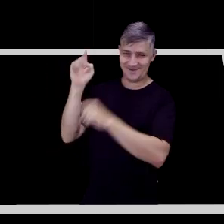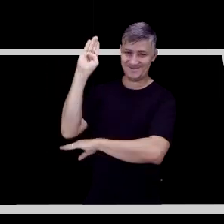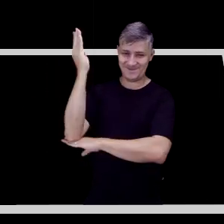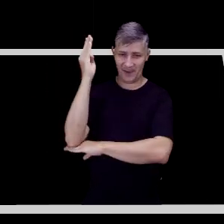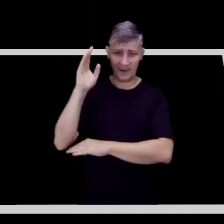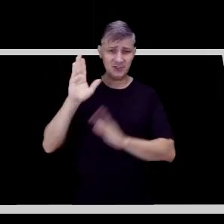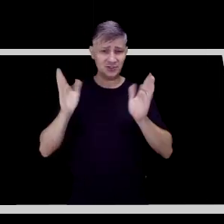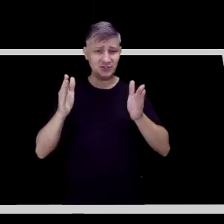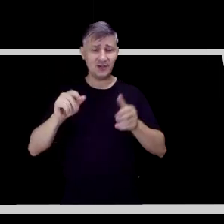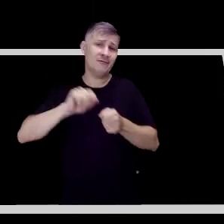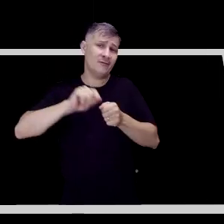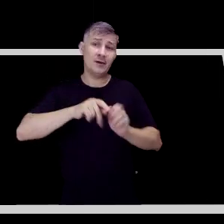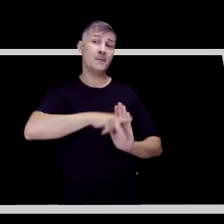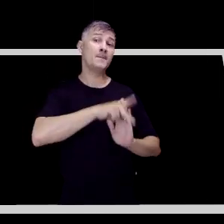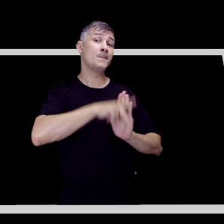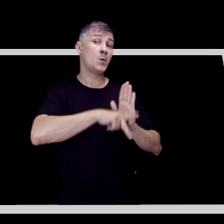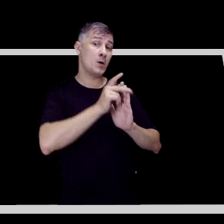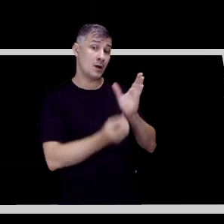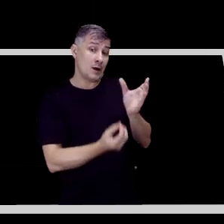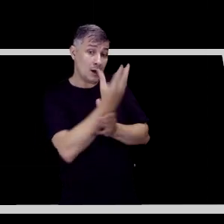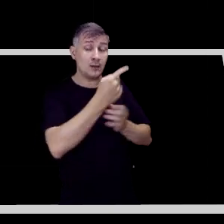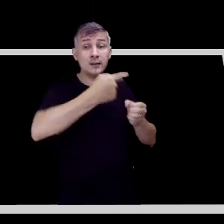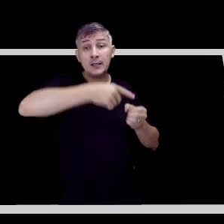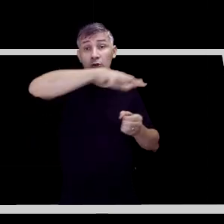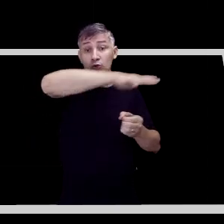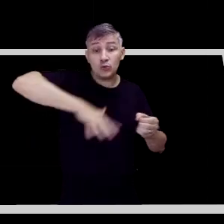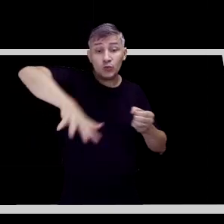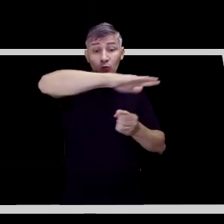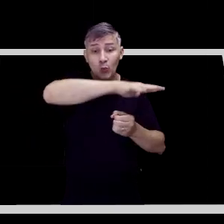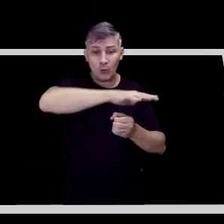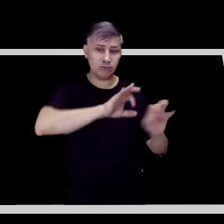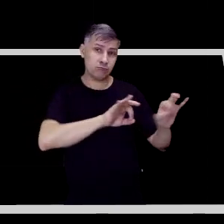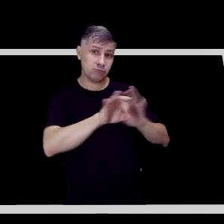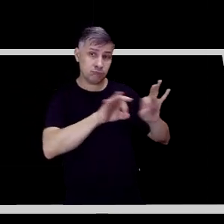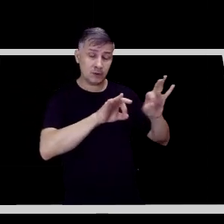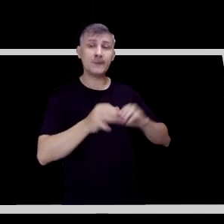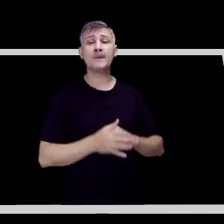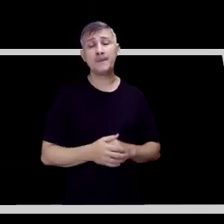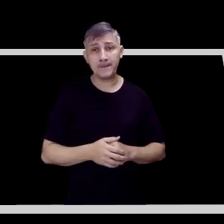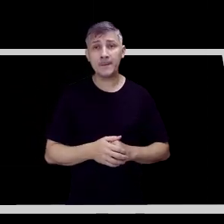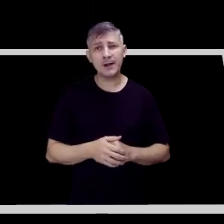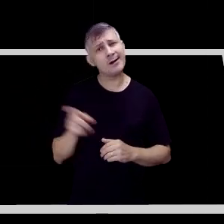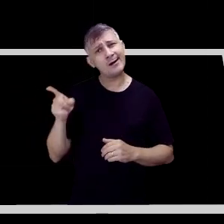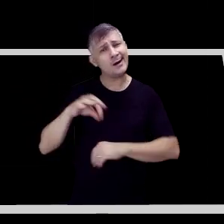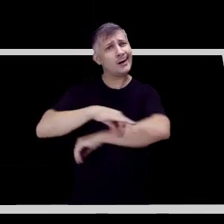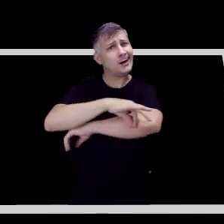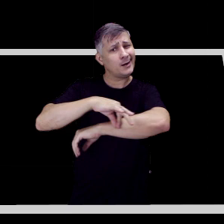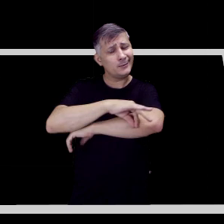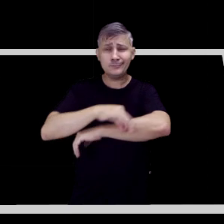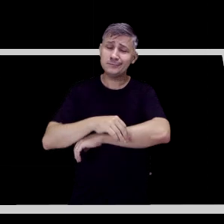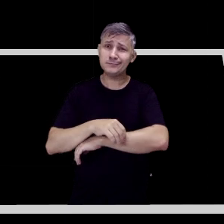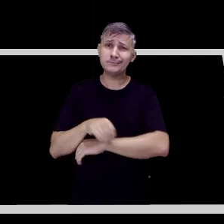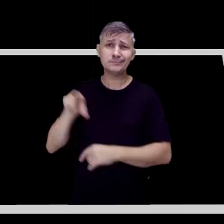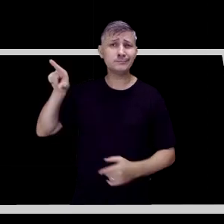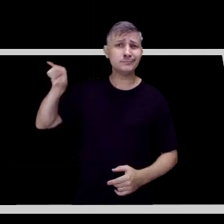a gente teve a oportunidade de projetar dentro dessas linhas de pré-fabricação, e talvez seja a nossa, assim,